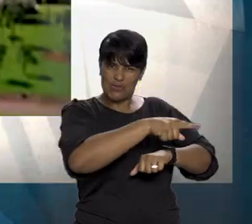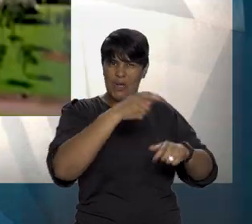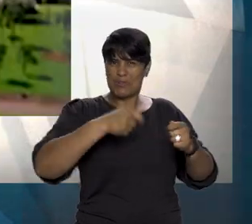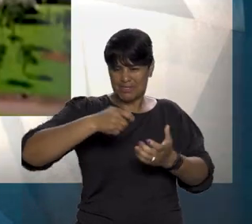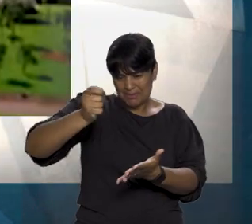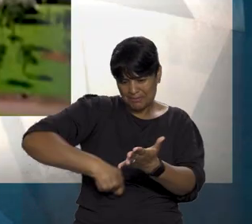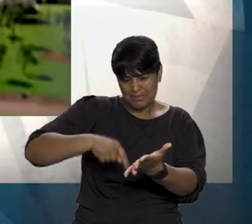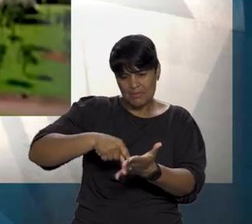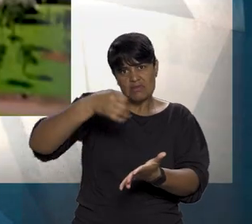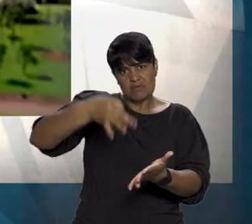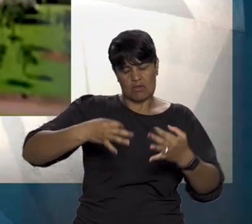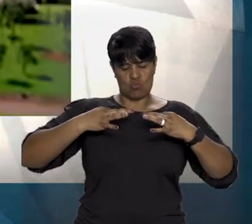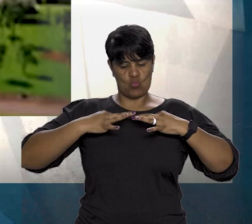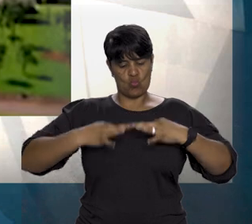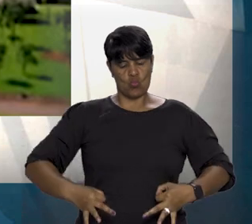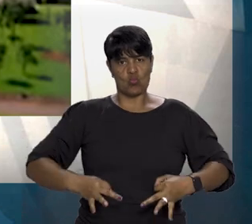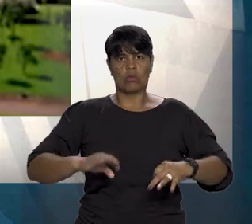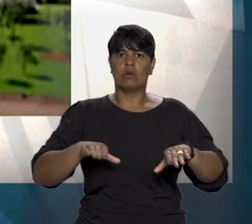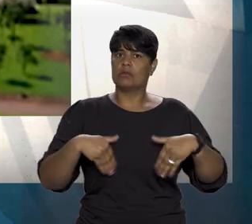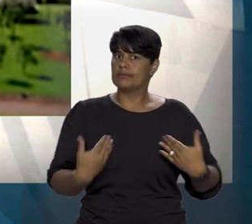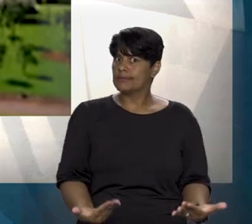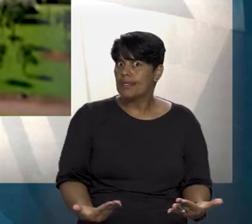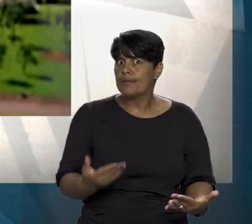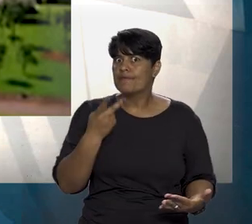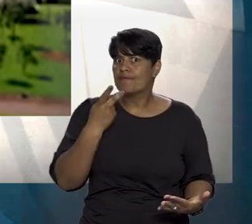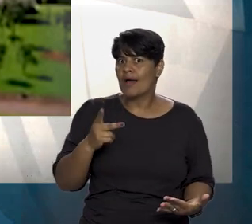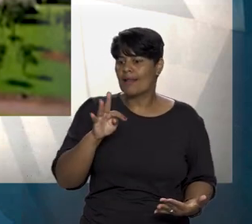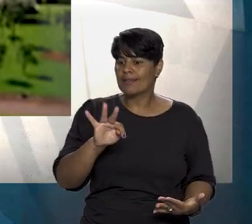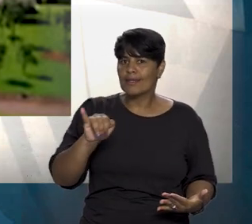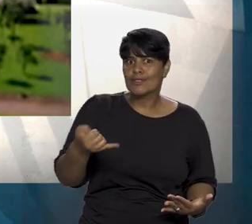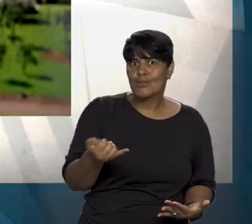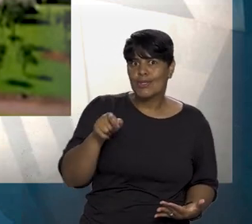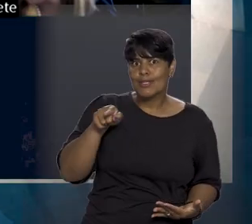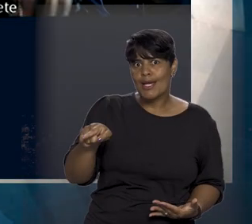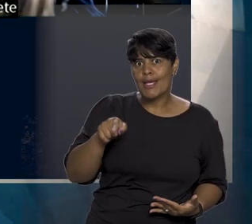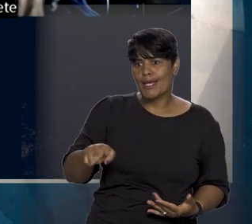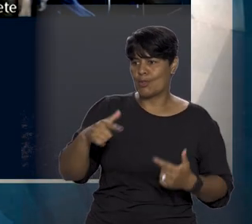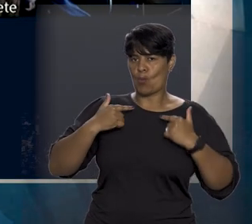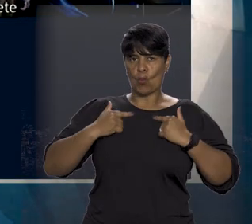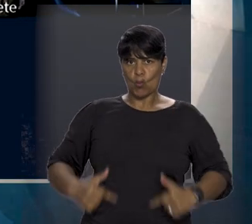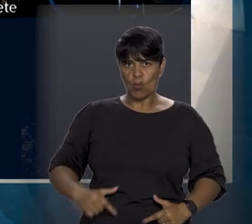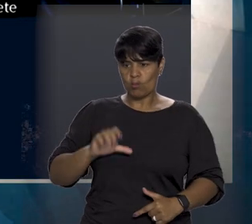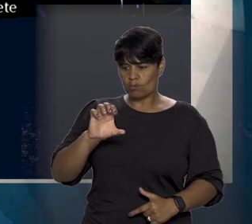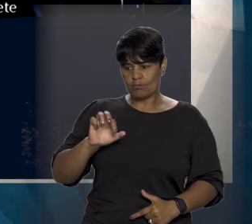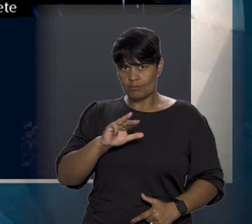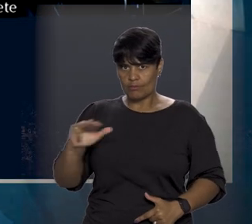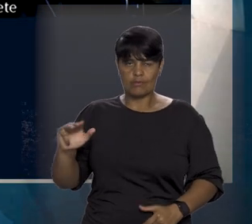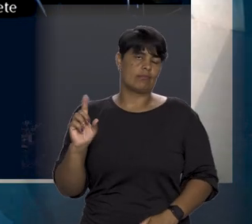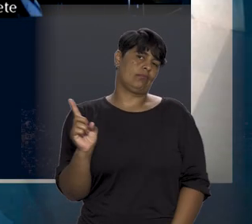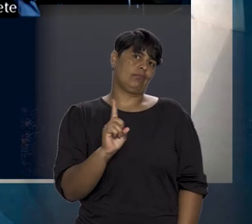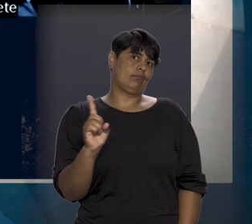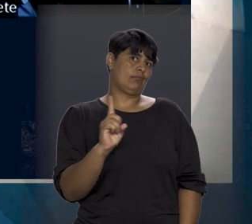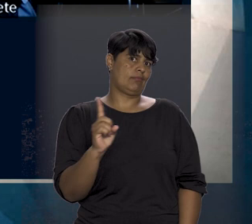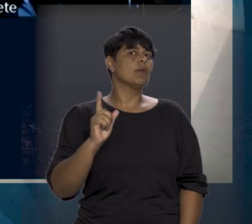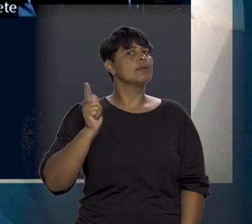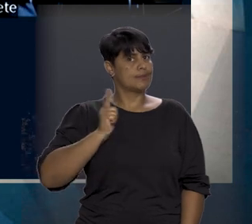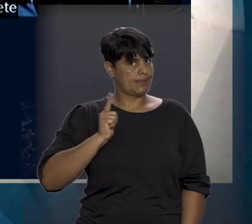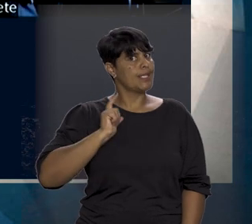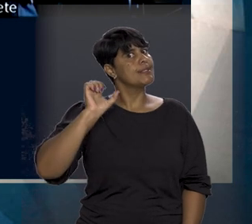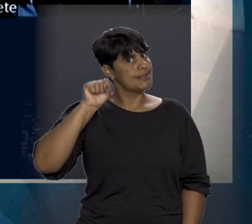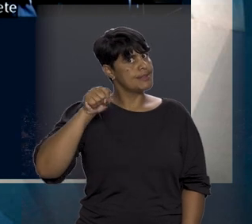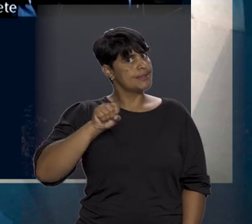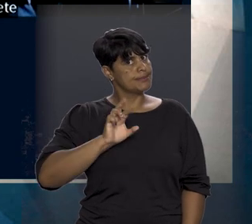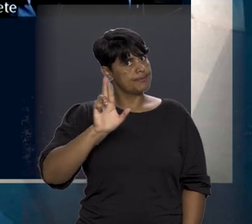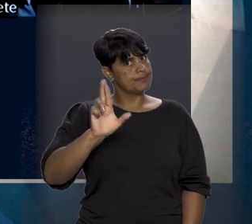éticas não é possível superar a conclusão do TJ a respeito da conduta omissiva do nexo causal e do efetivo